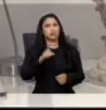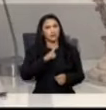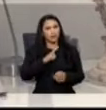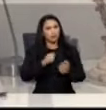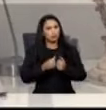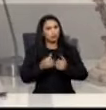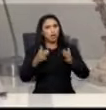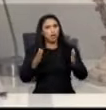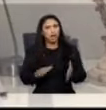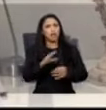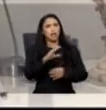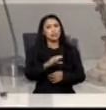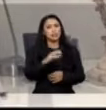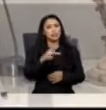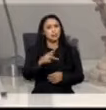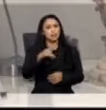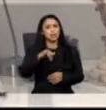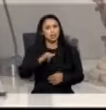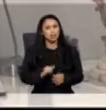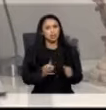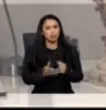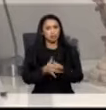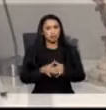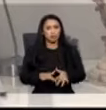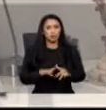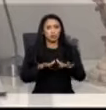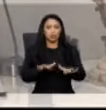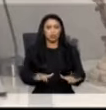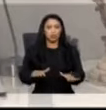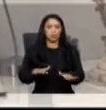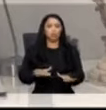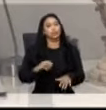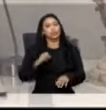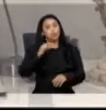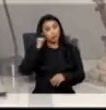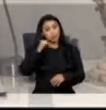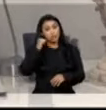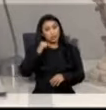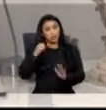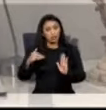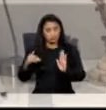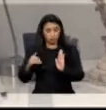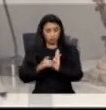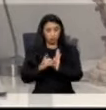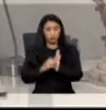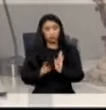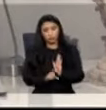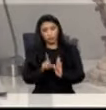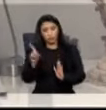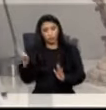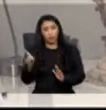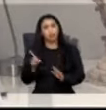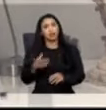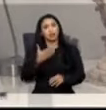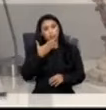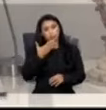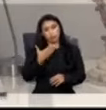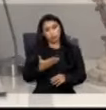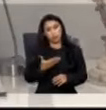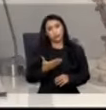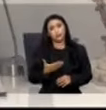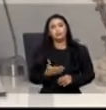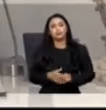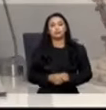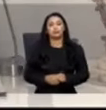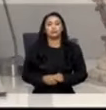criasse e instaurasse a CPI da pandemia no âmbito do Senado Federal, da forma como foi requerido pelos senadores. Ele